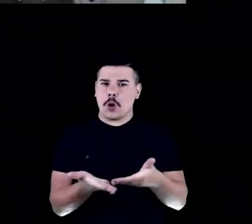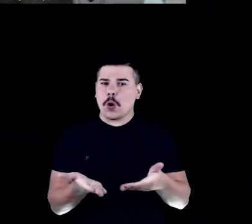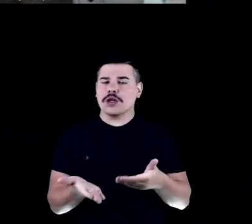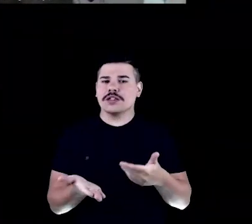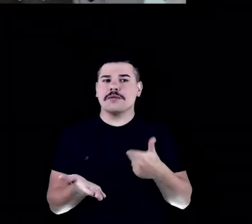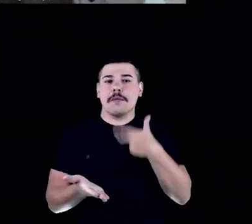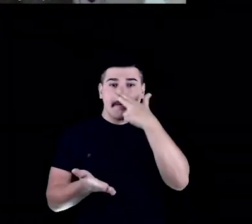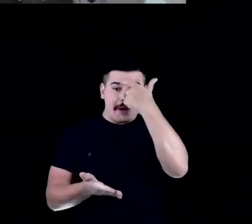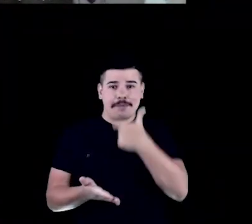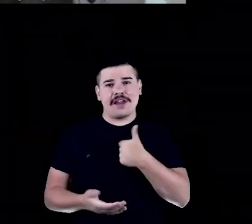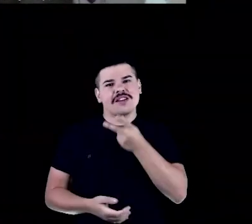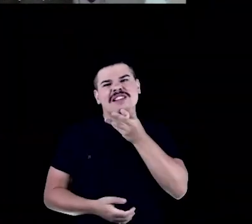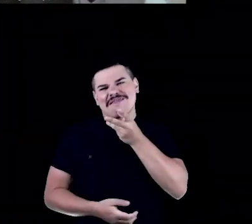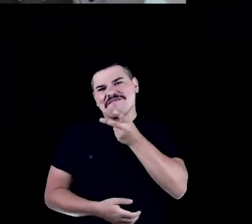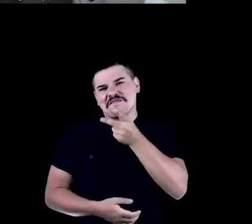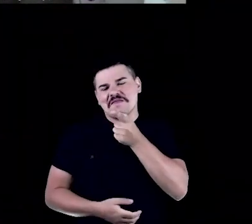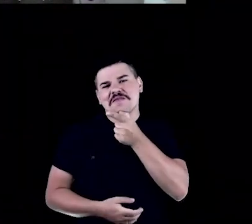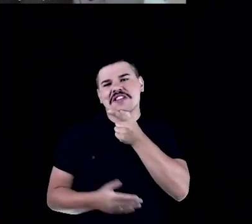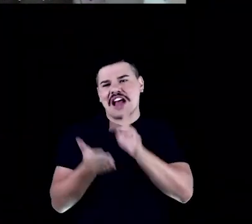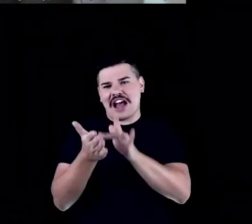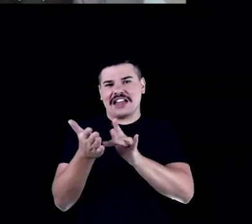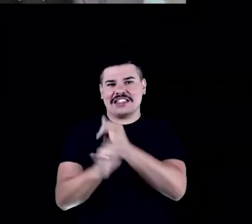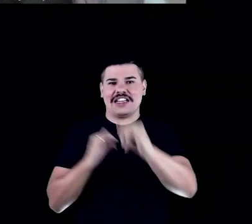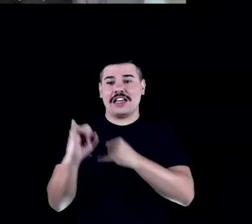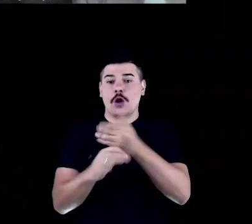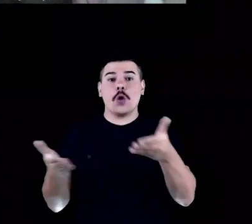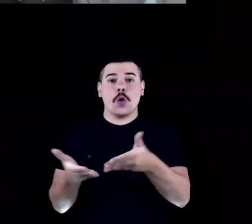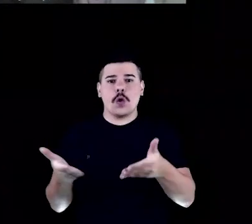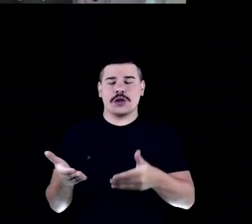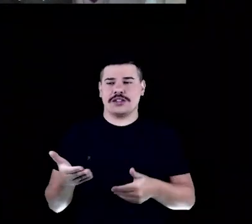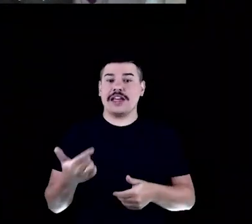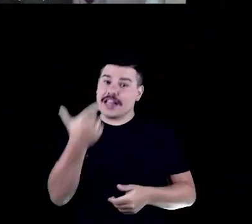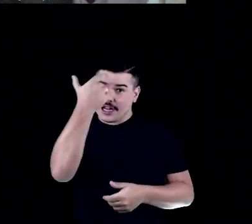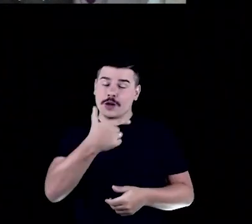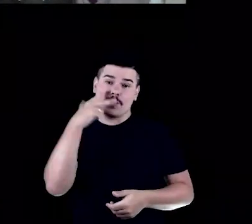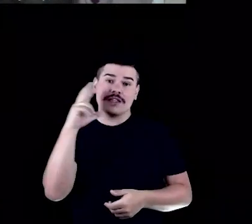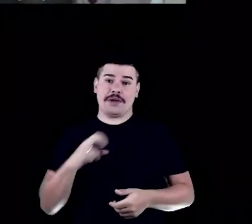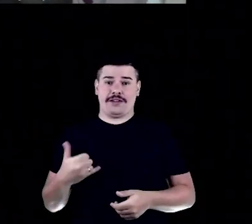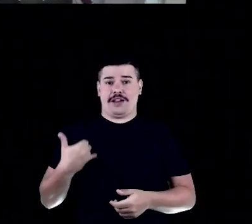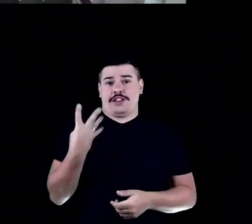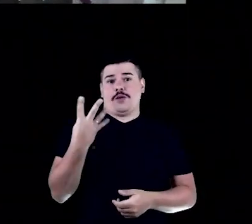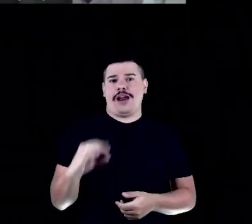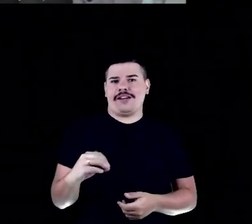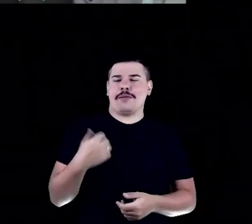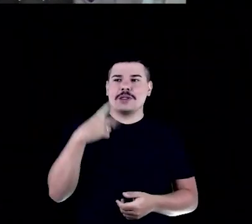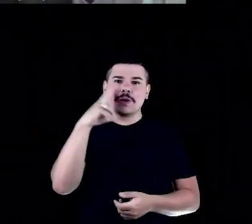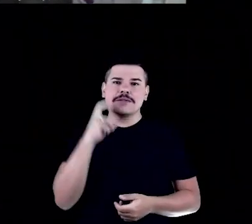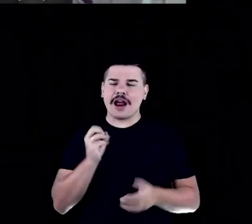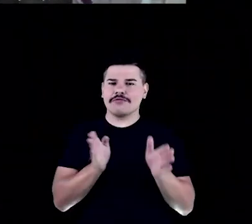até hoje, né, tudo é um pouquinho mais lento. Mesmo assim, eu sou um dos mais espertos de 40 anos, assim, mas é super